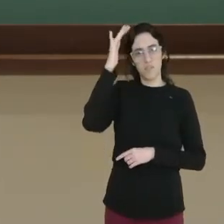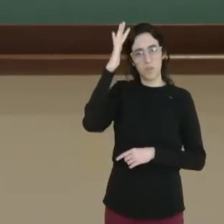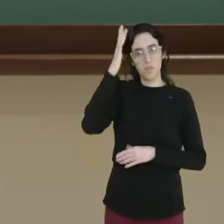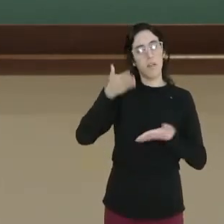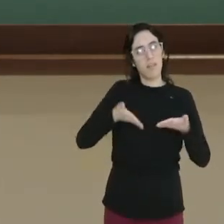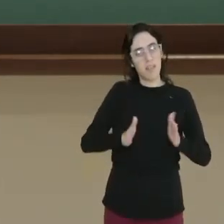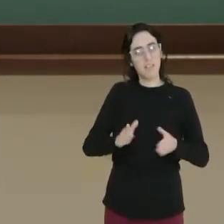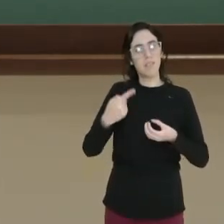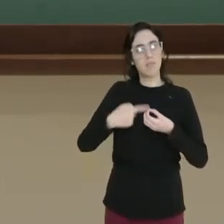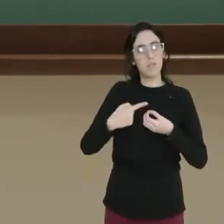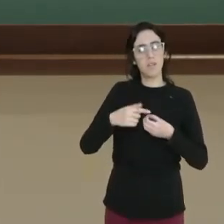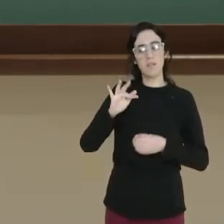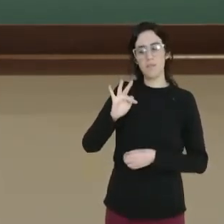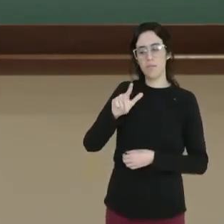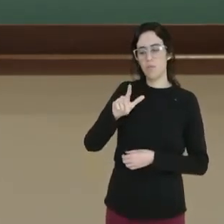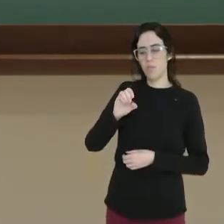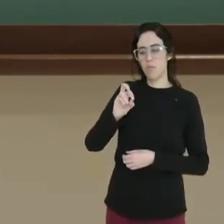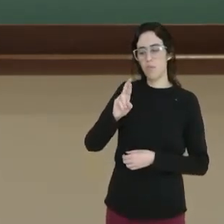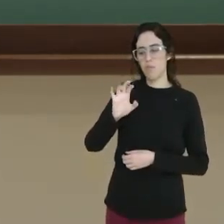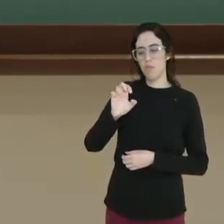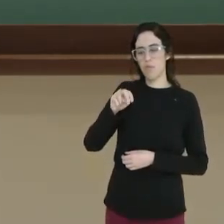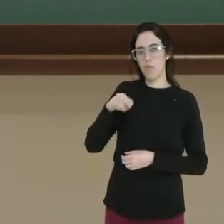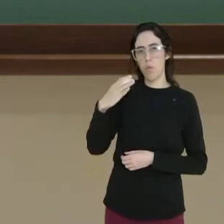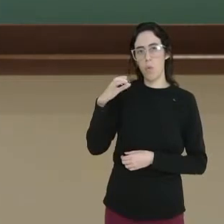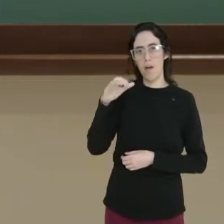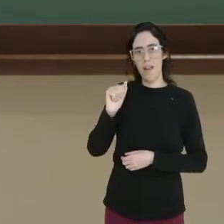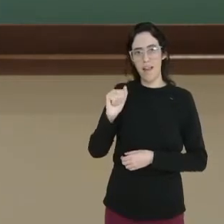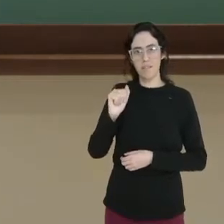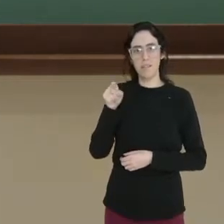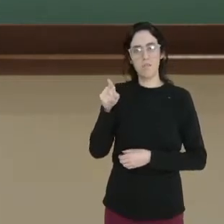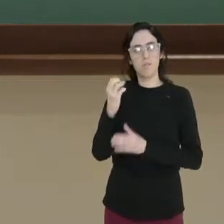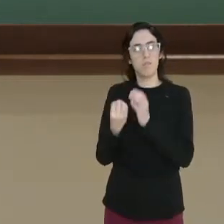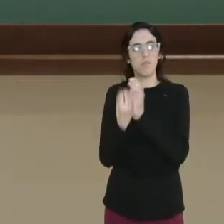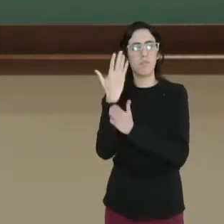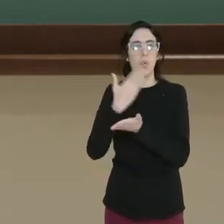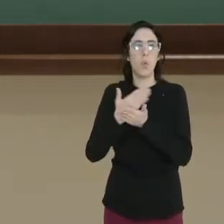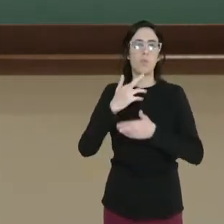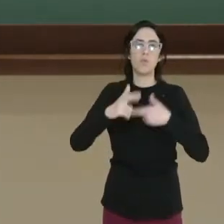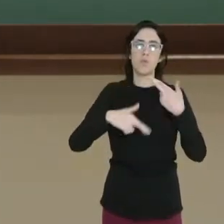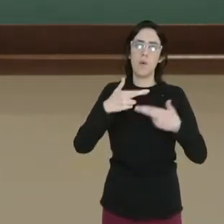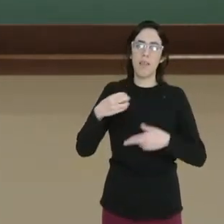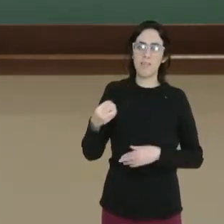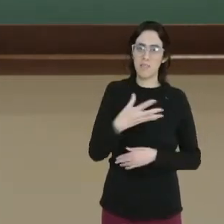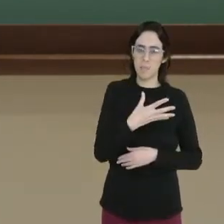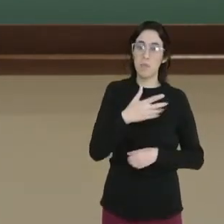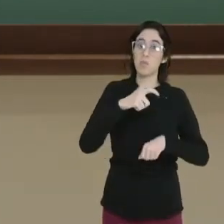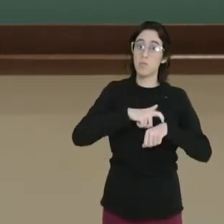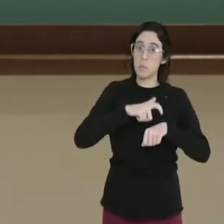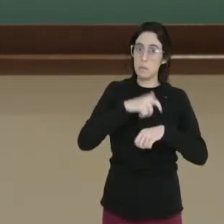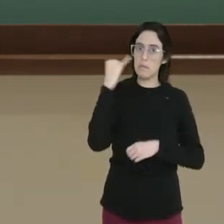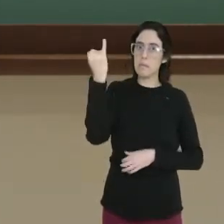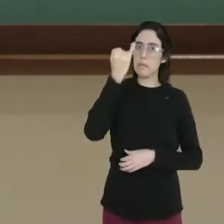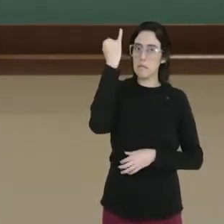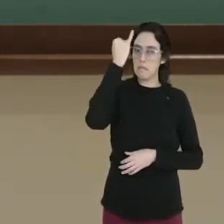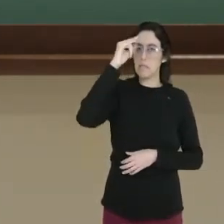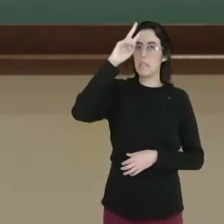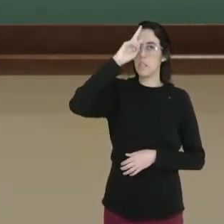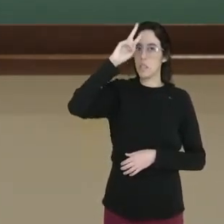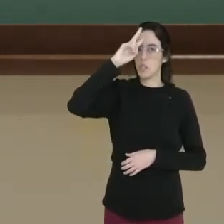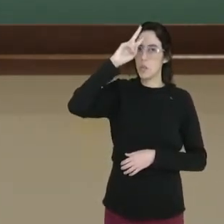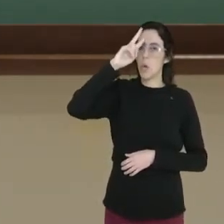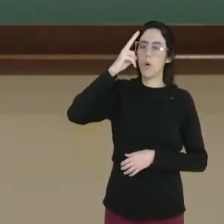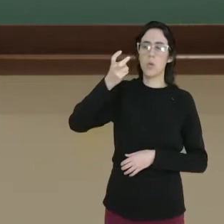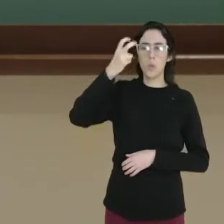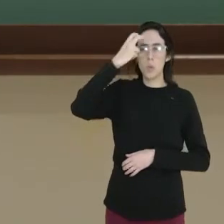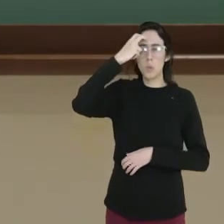então ele nasceu no berço do Renascimento, momento importante da história